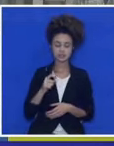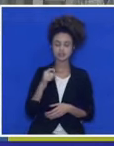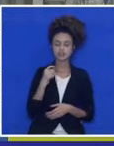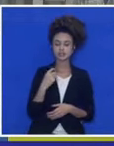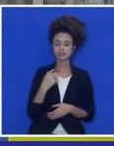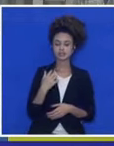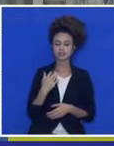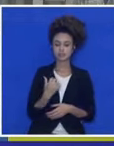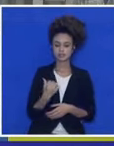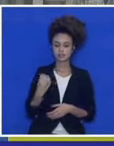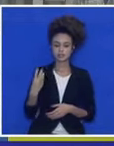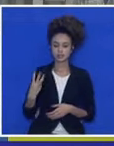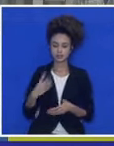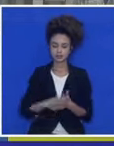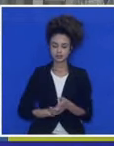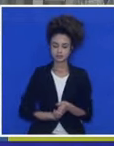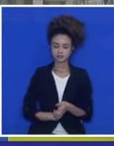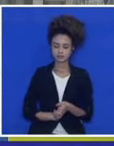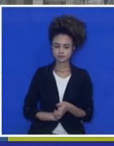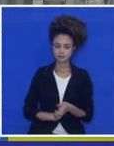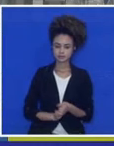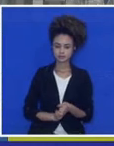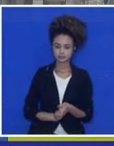63. Valendo mais de